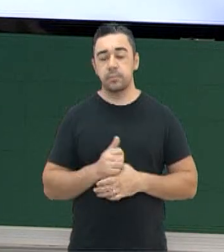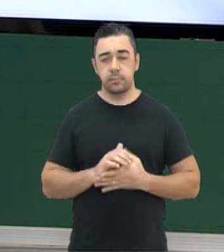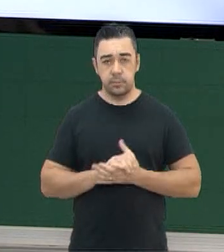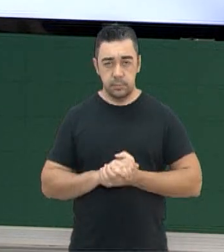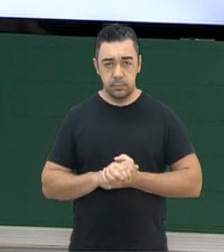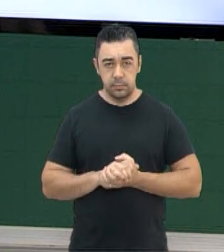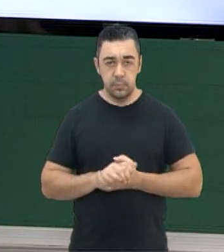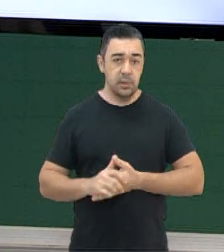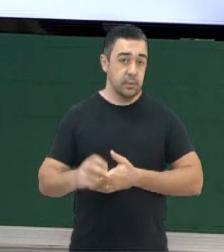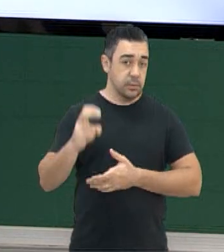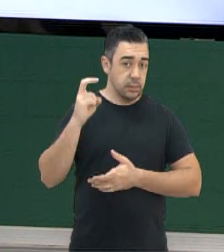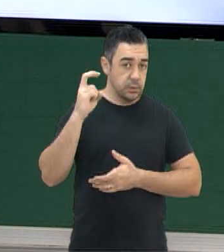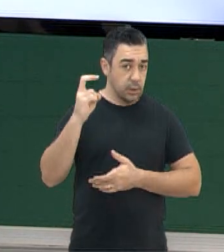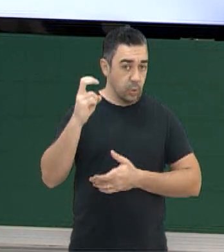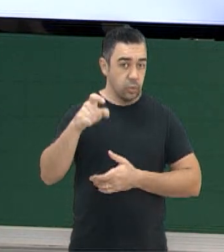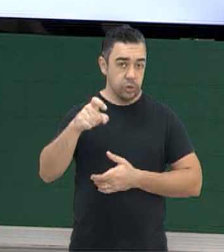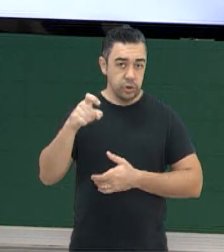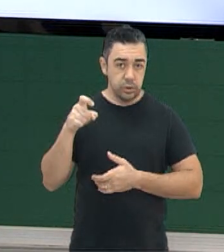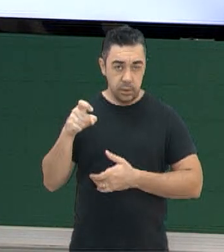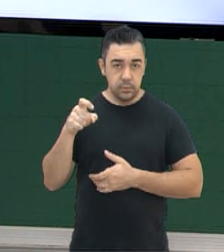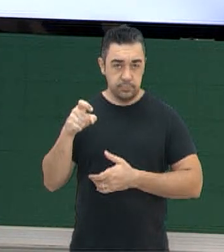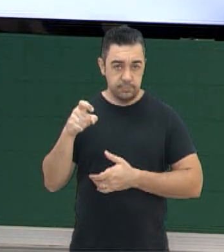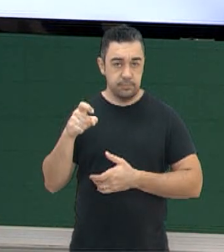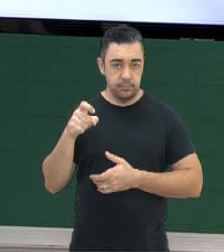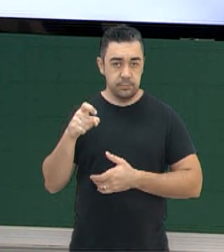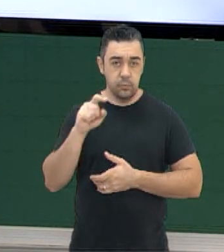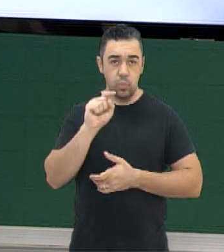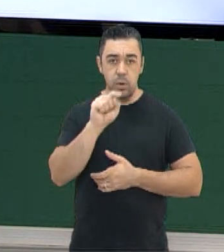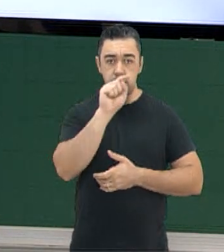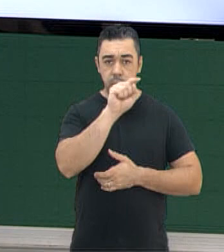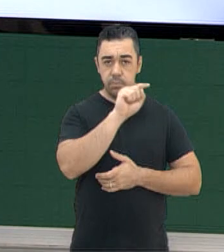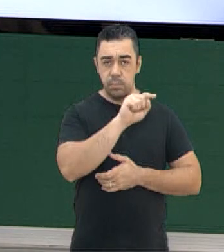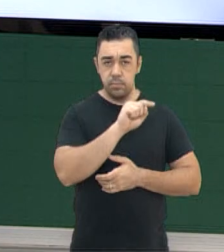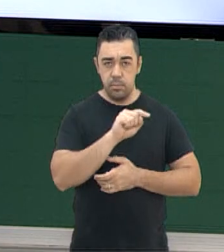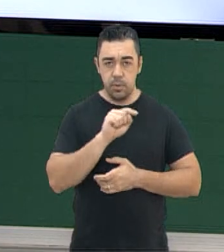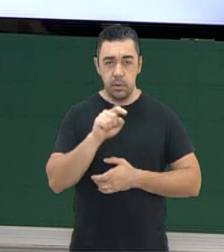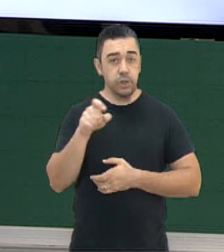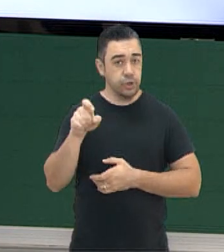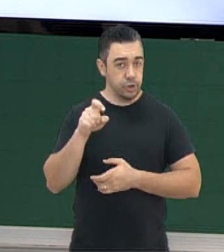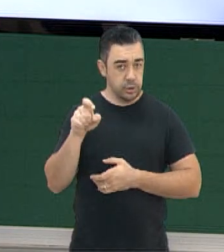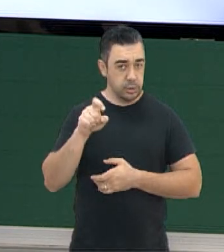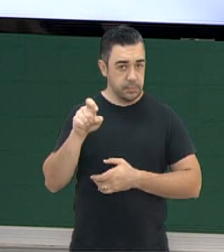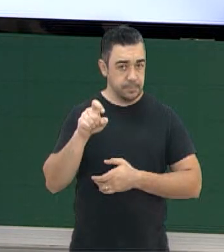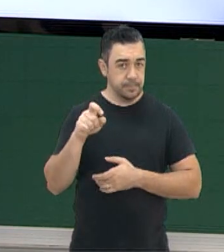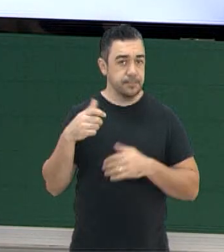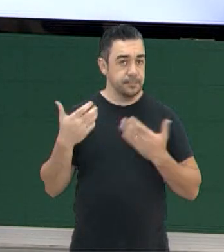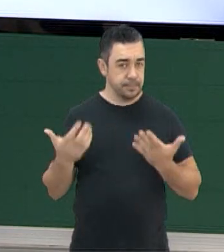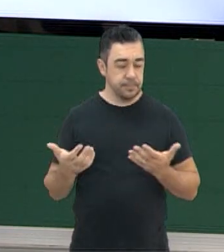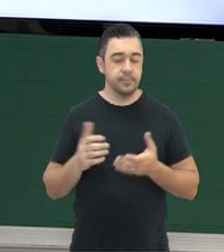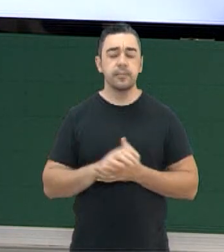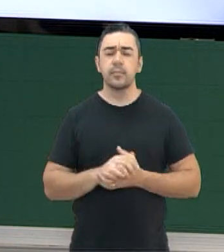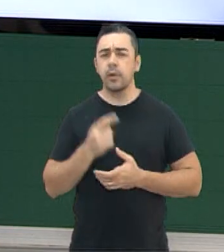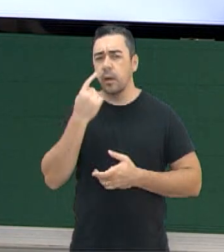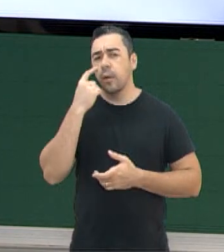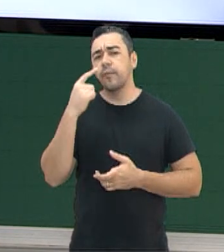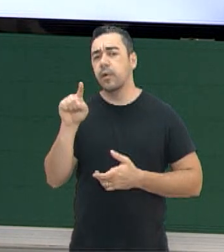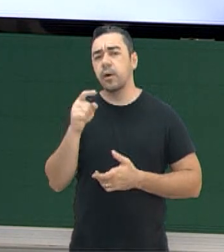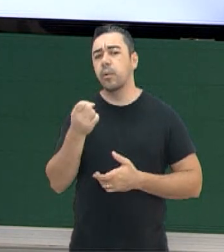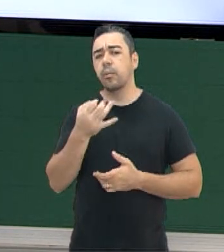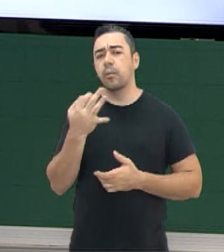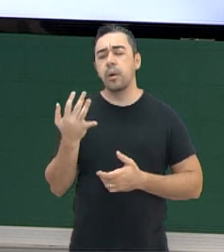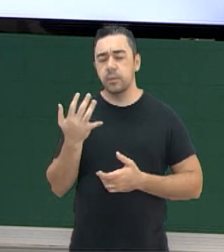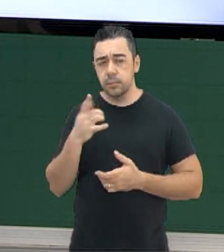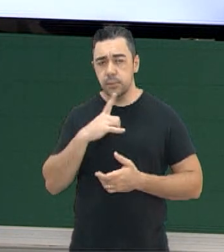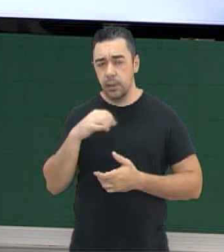3, 4, 5. Eu tenho 5 lados do desenho que tem a letra X. Depois eu vou olhar quantos lados